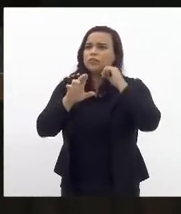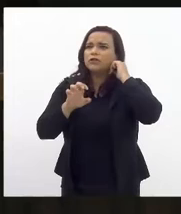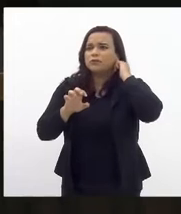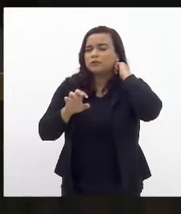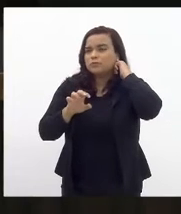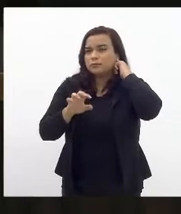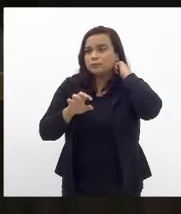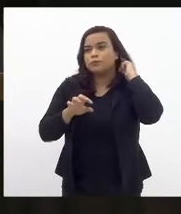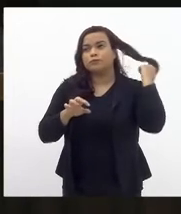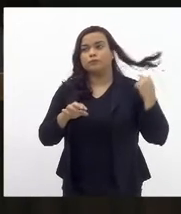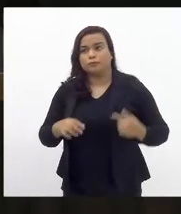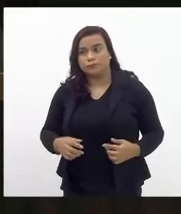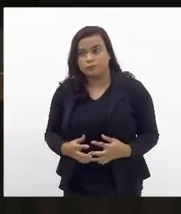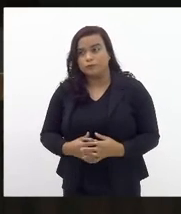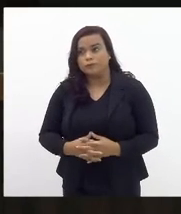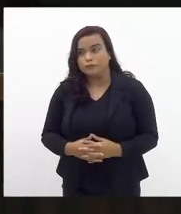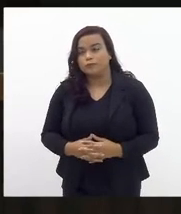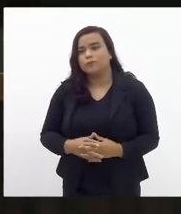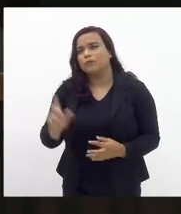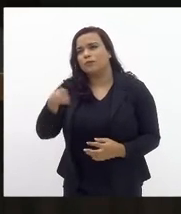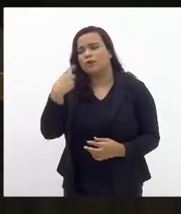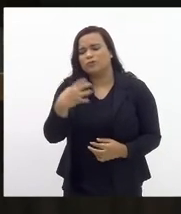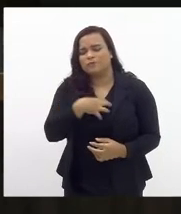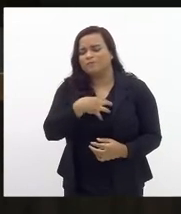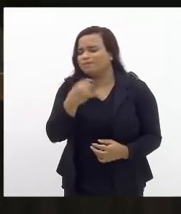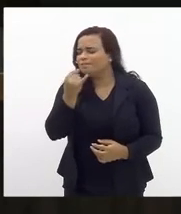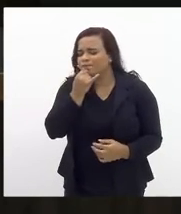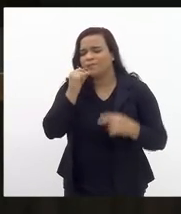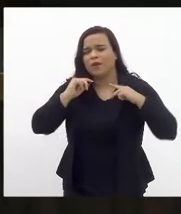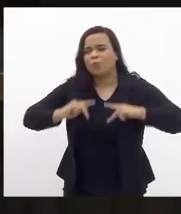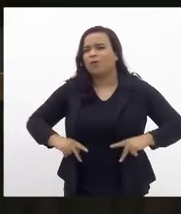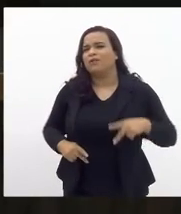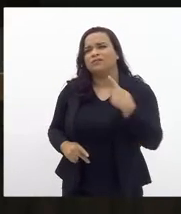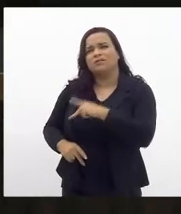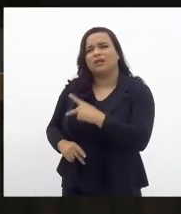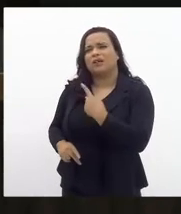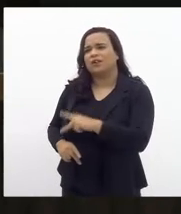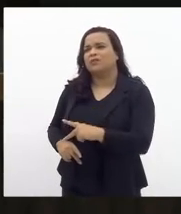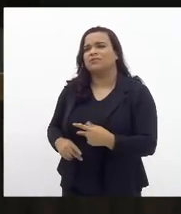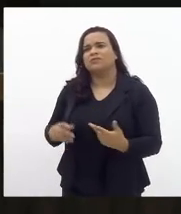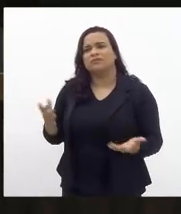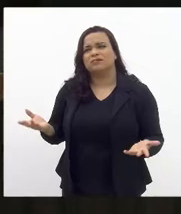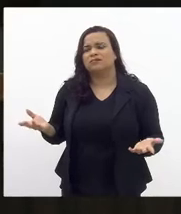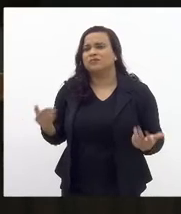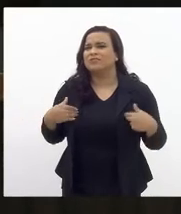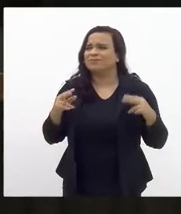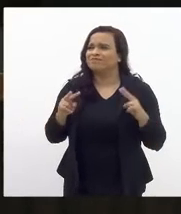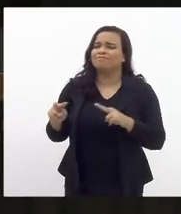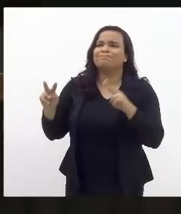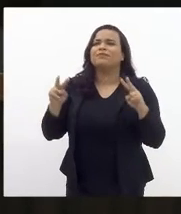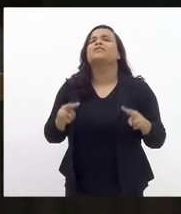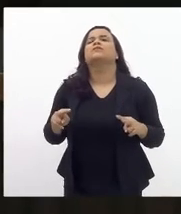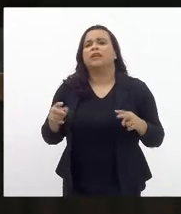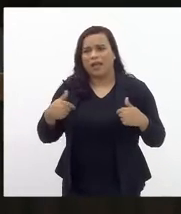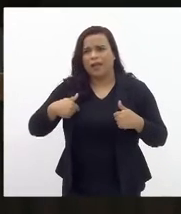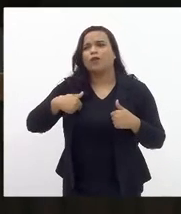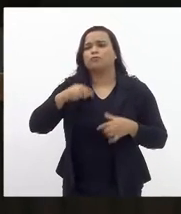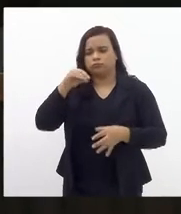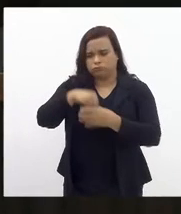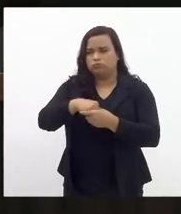a gente só lamenta, né, a postura. Eu sou dessa comissão e